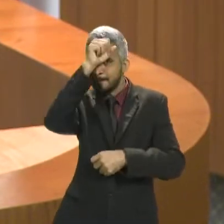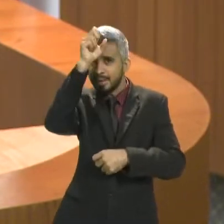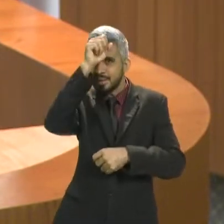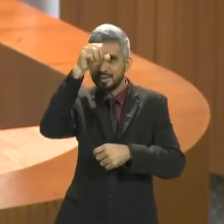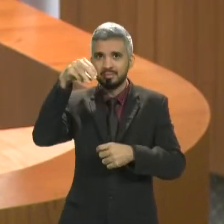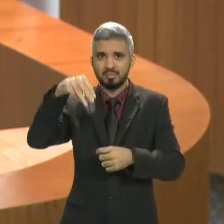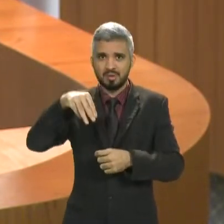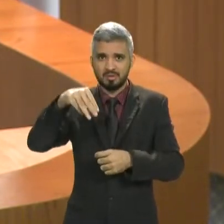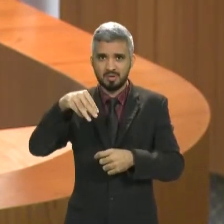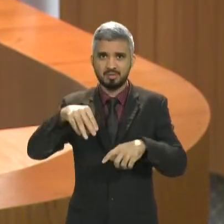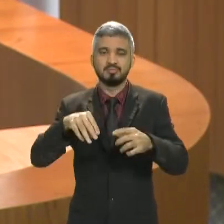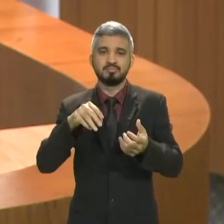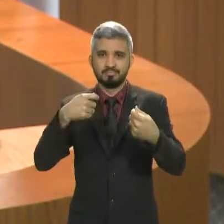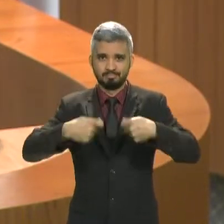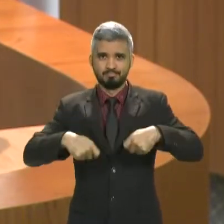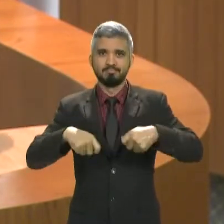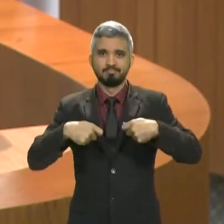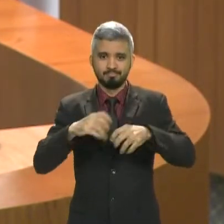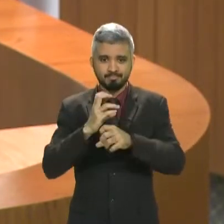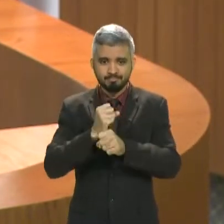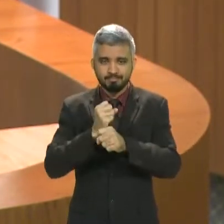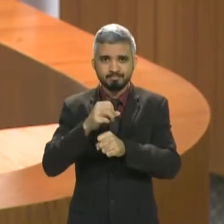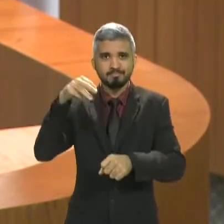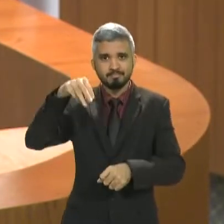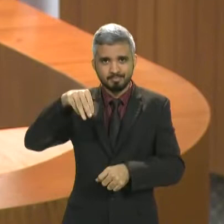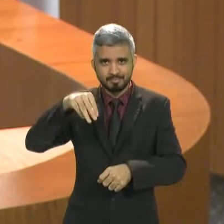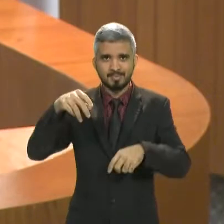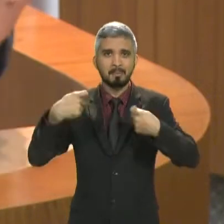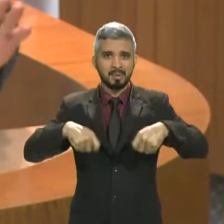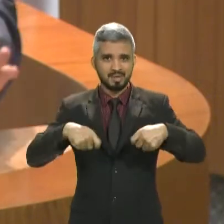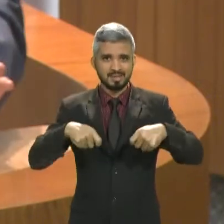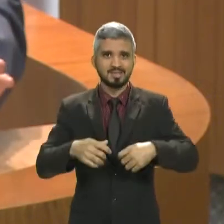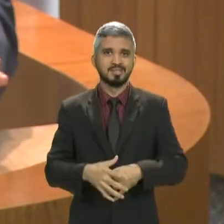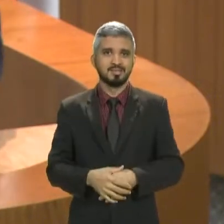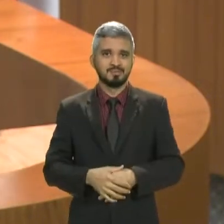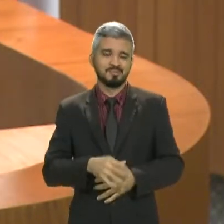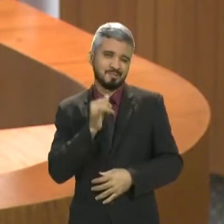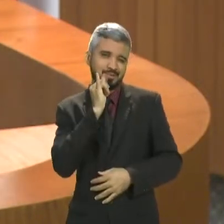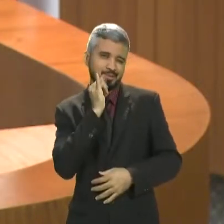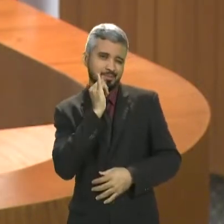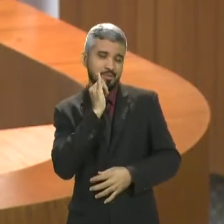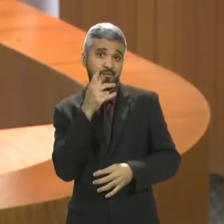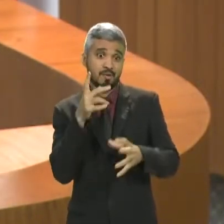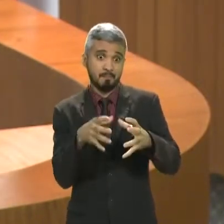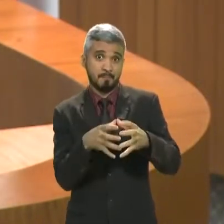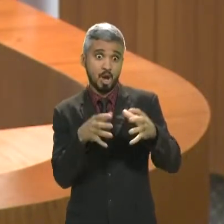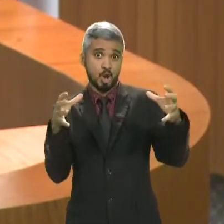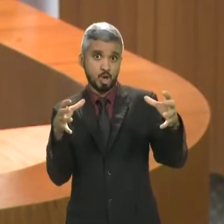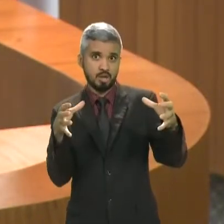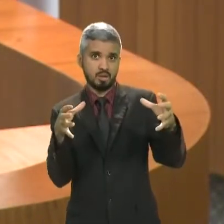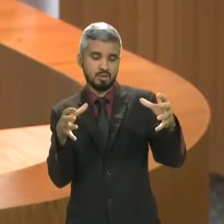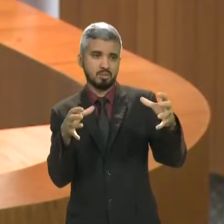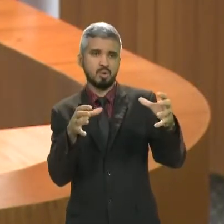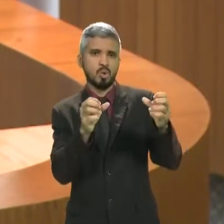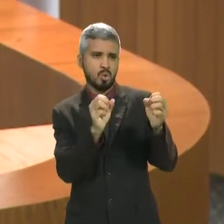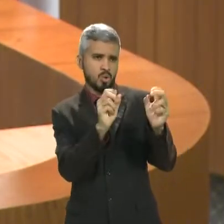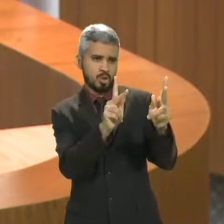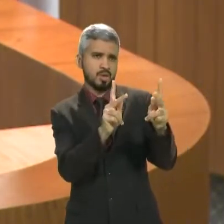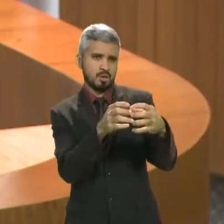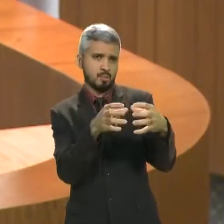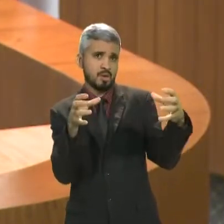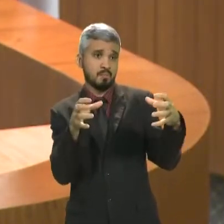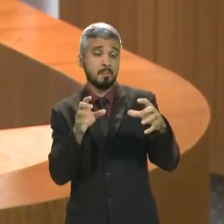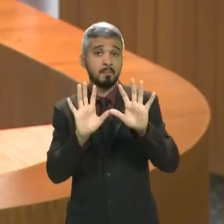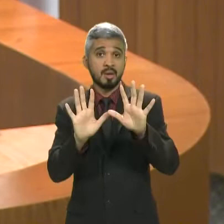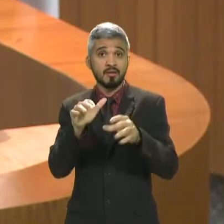Ciro Neto. Porque quando eles falam de maioria na Assembleia Legislativa, tudo bem. Agora, quando se trata de eleição de bloco,